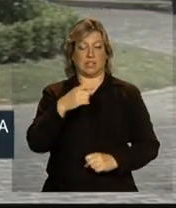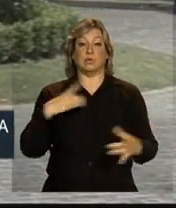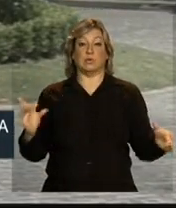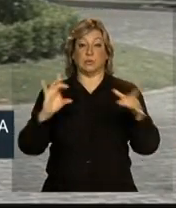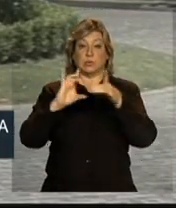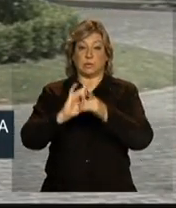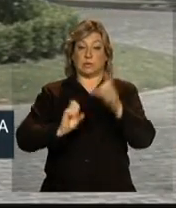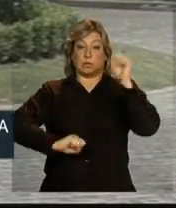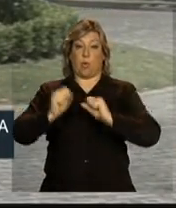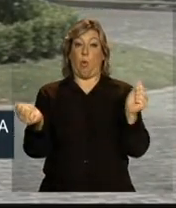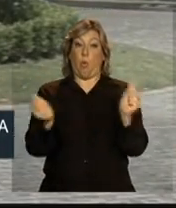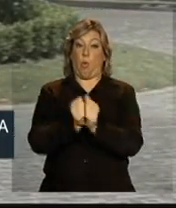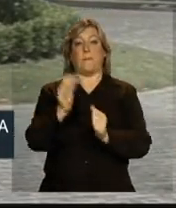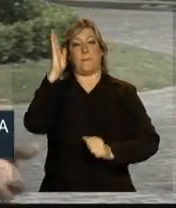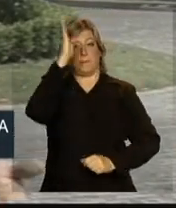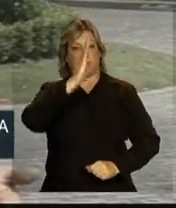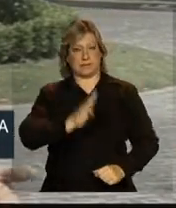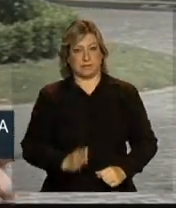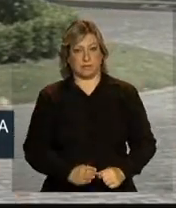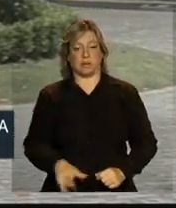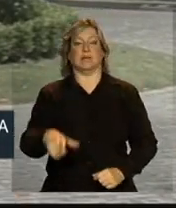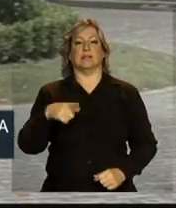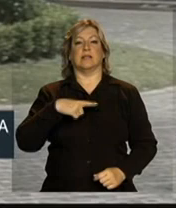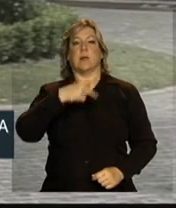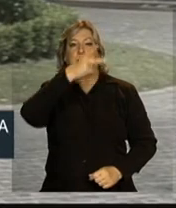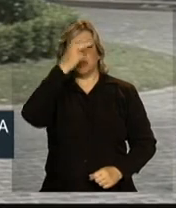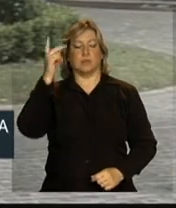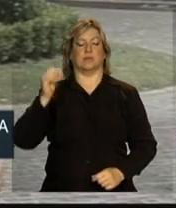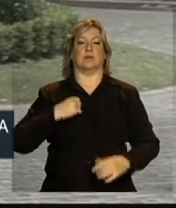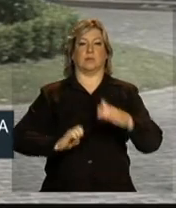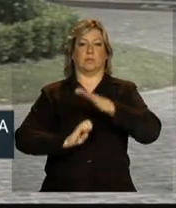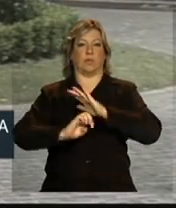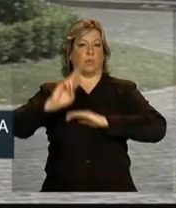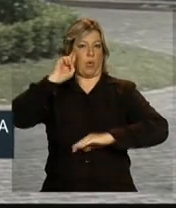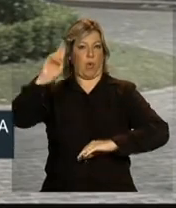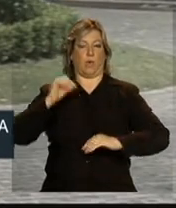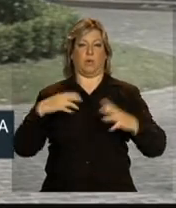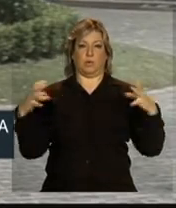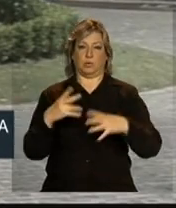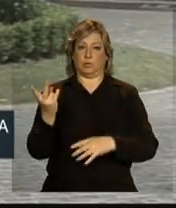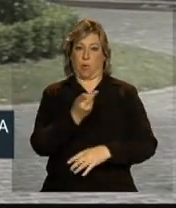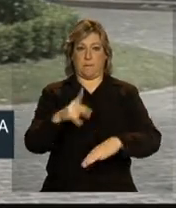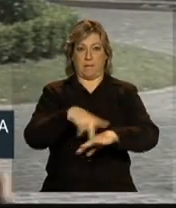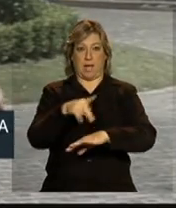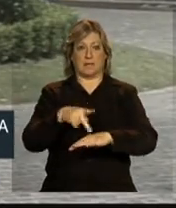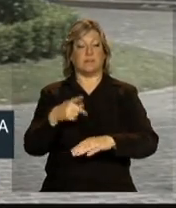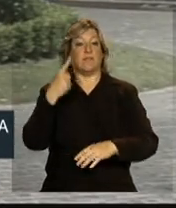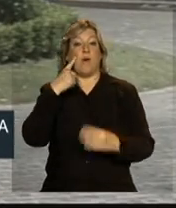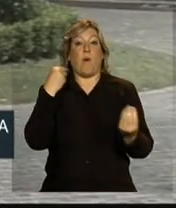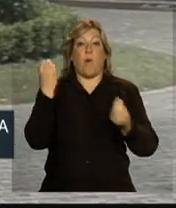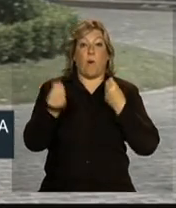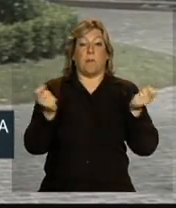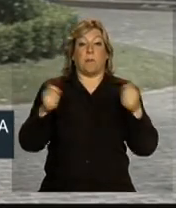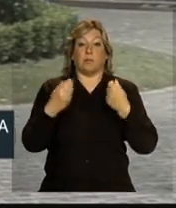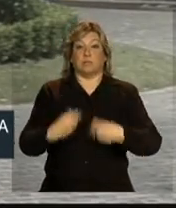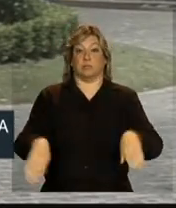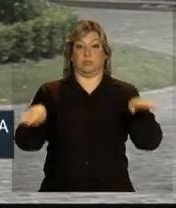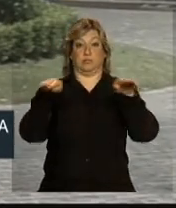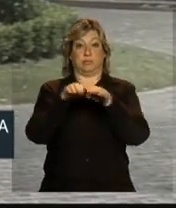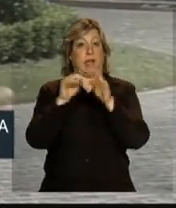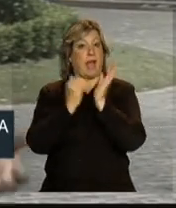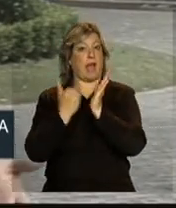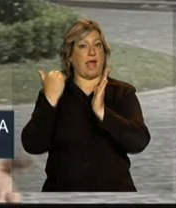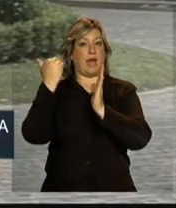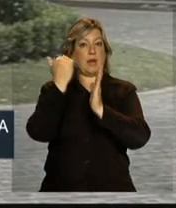industrial com o Brasil. Na visão de empresários dos dois países, é uma alternativa para aumentar a competitividade